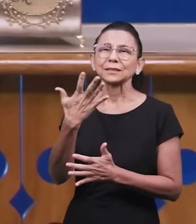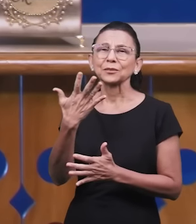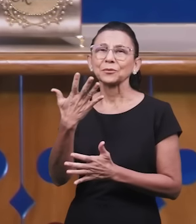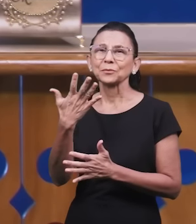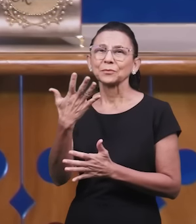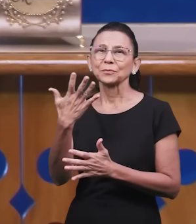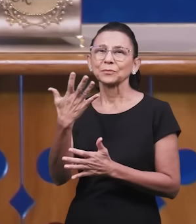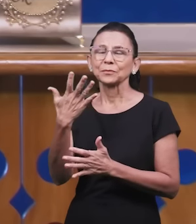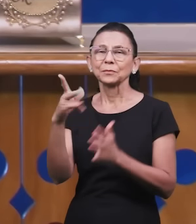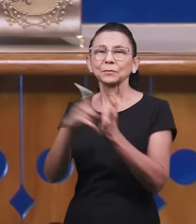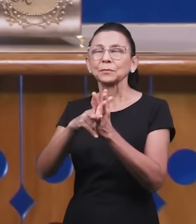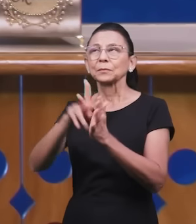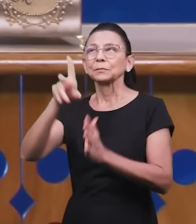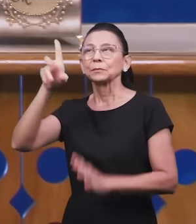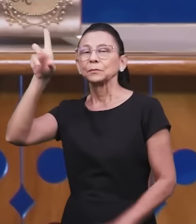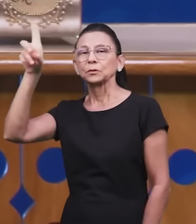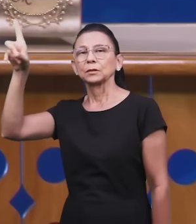Deus fez.